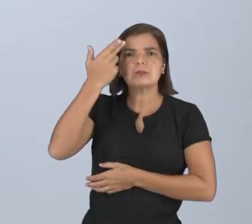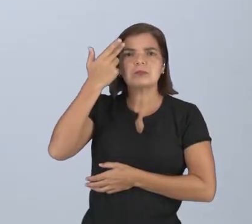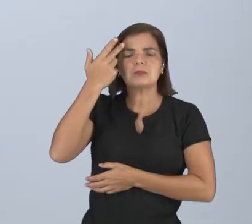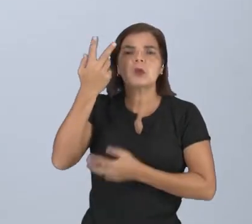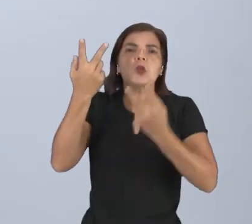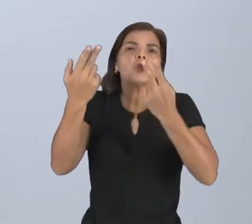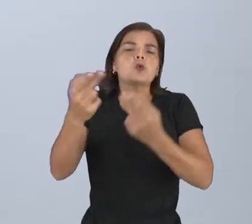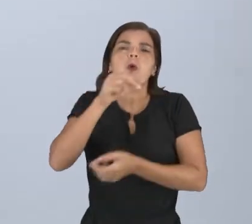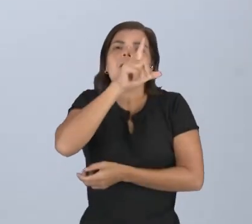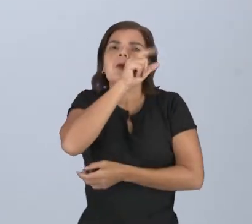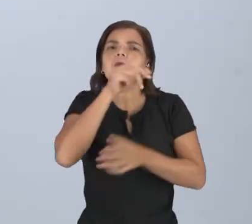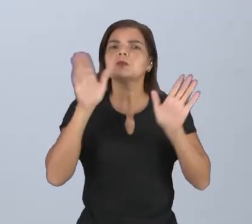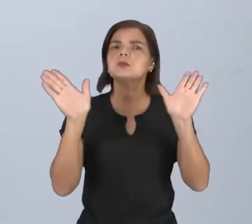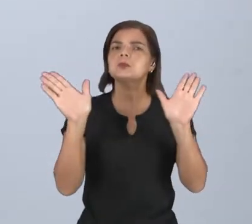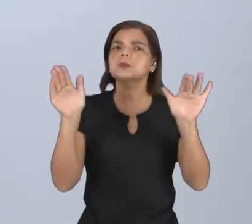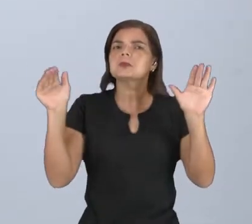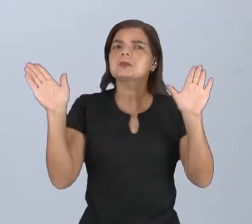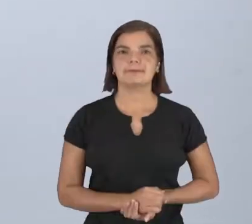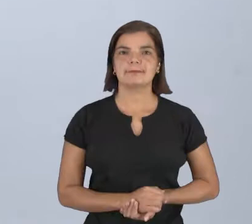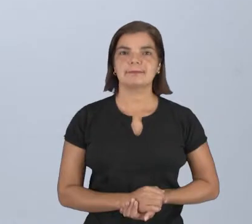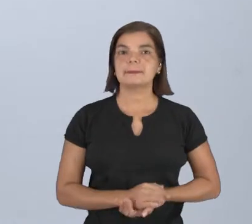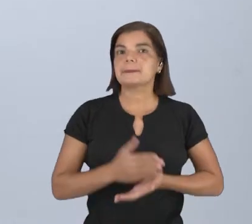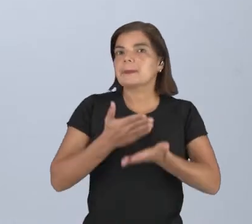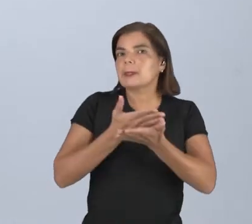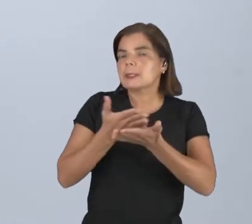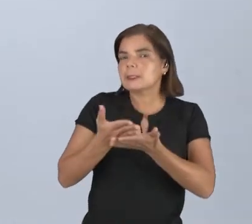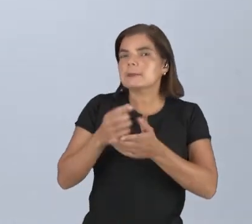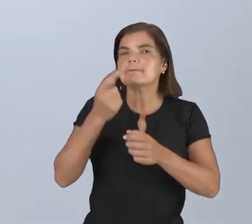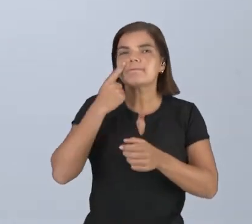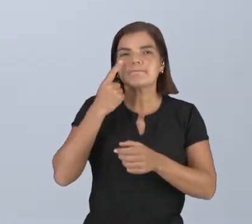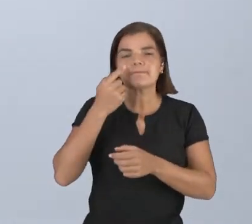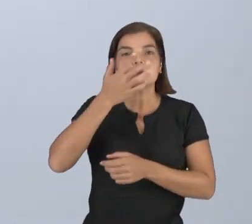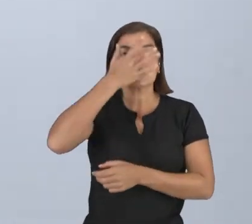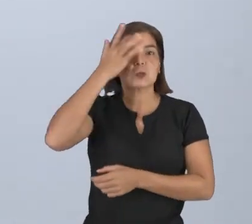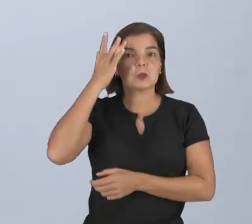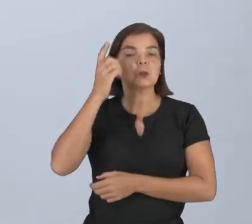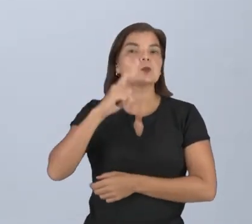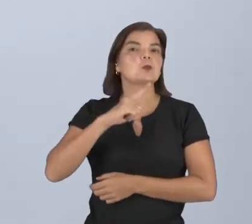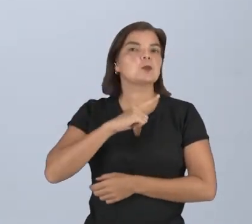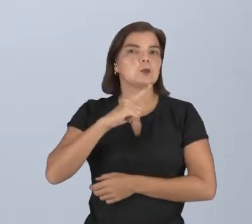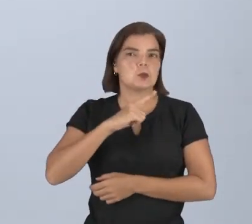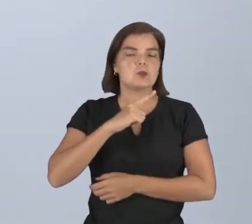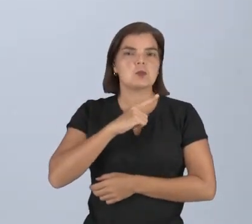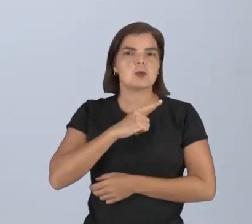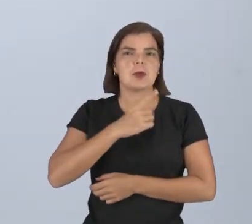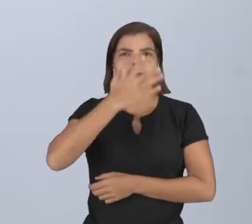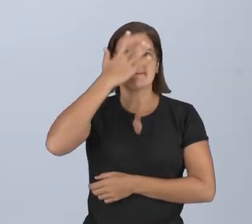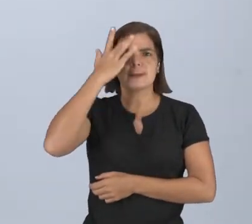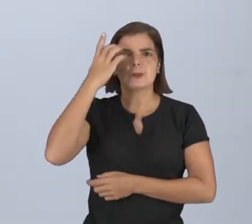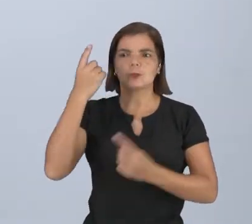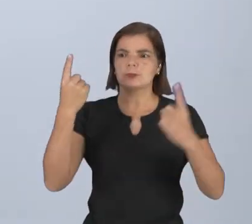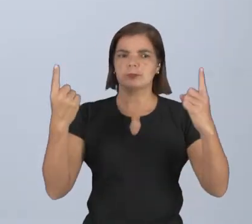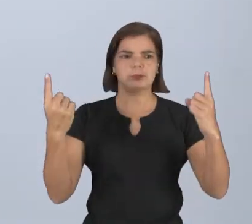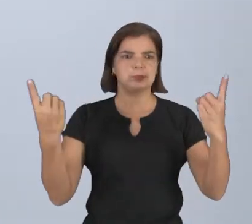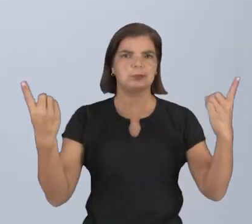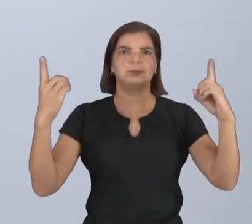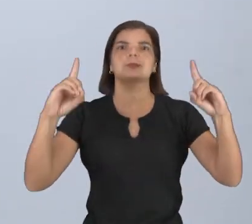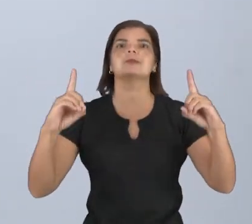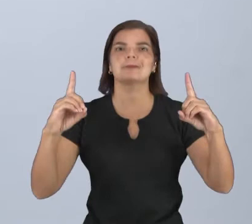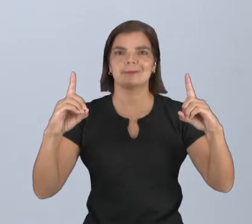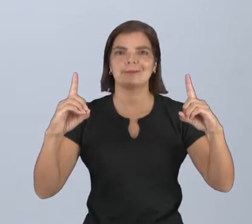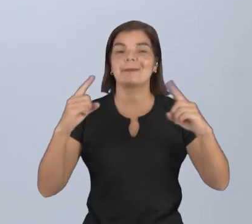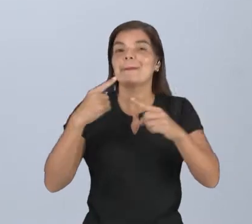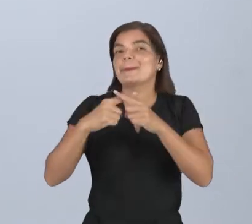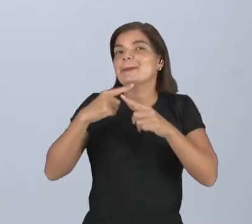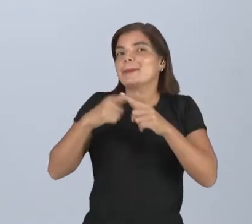os pássaros, como as árvores, né? Inicialmente, pessoal, nós temos aí o choque de humanidades, né? Por que